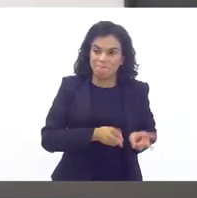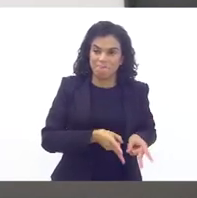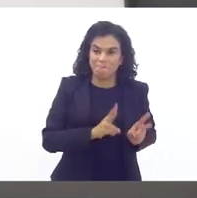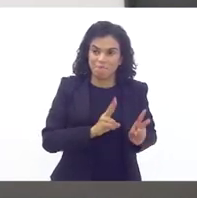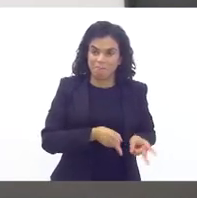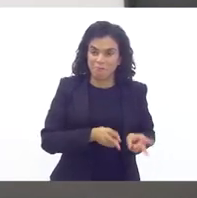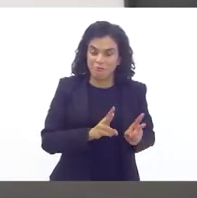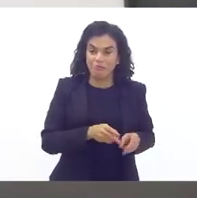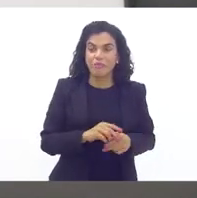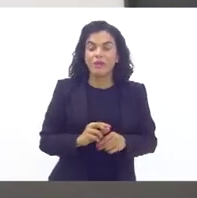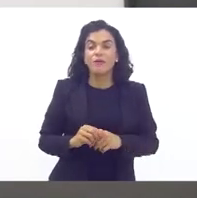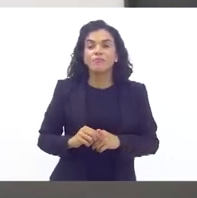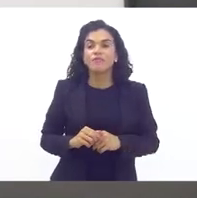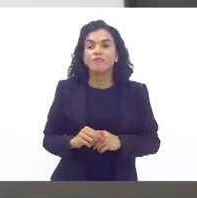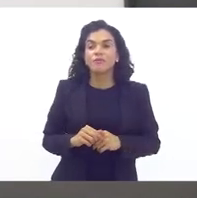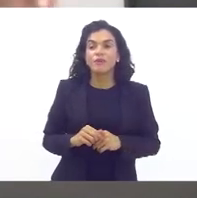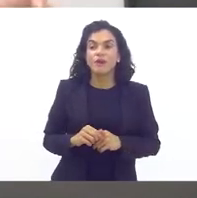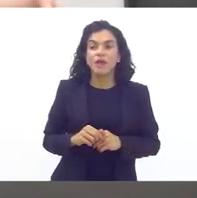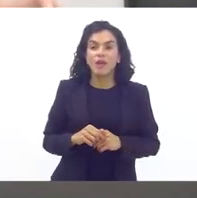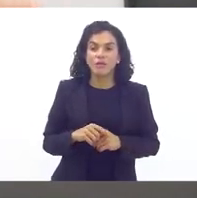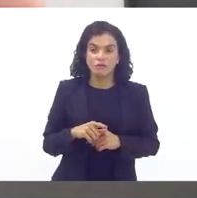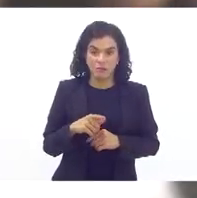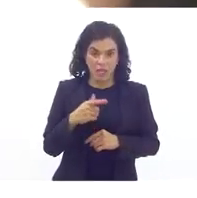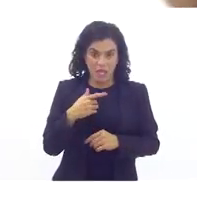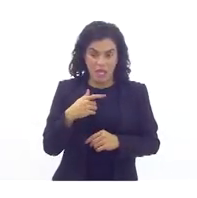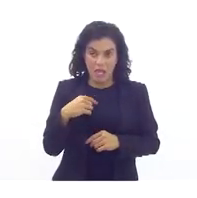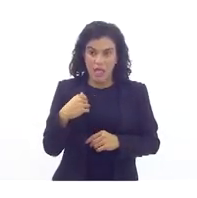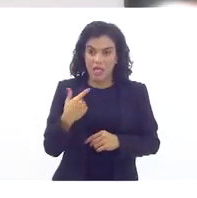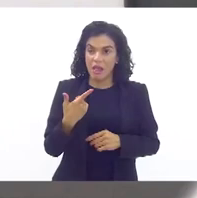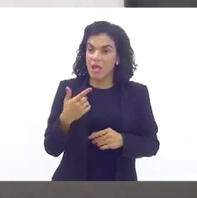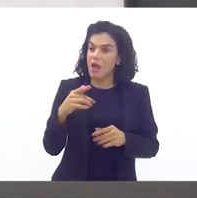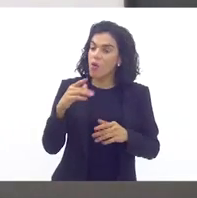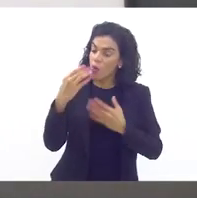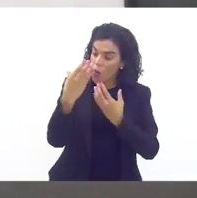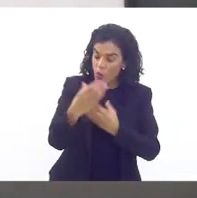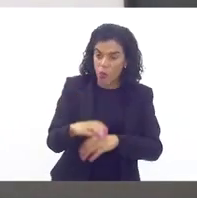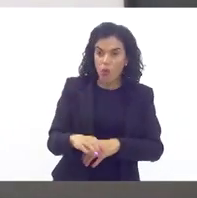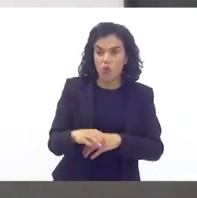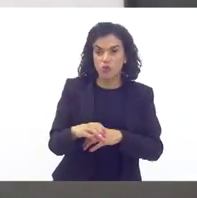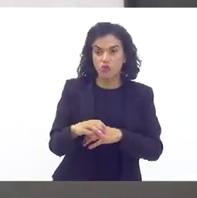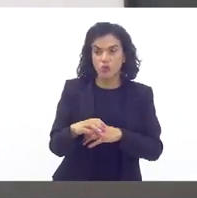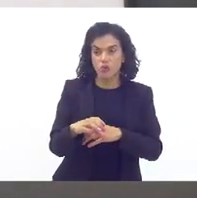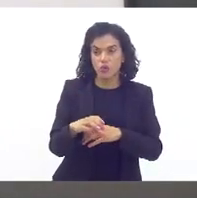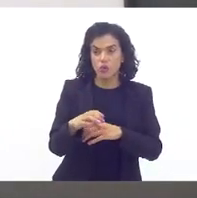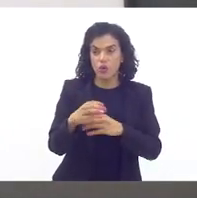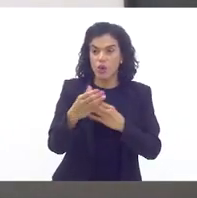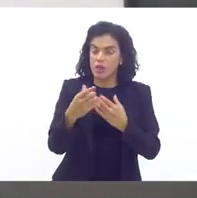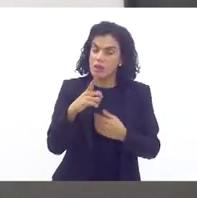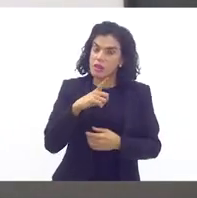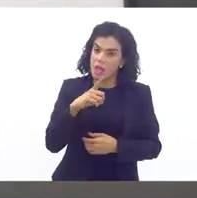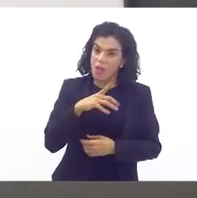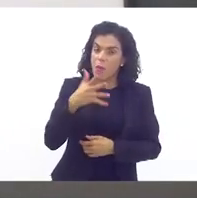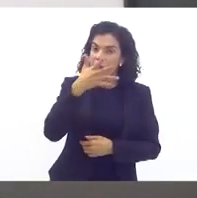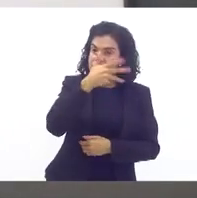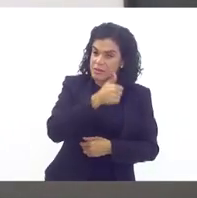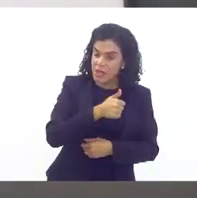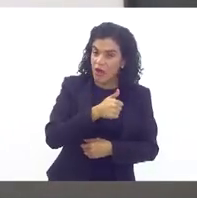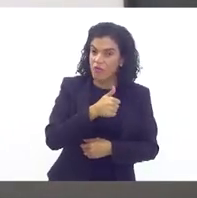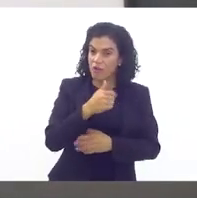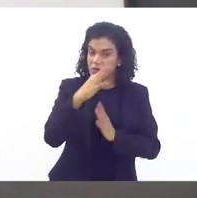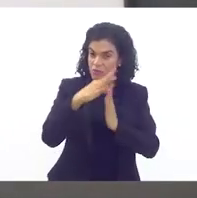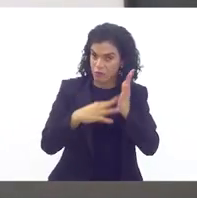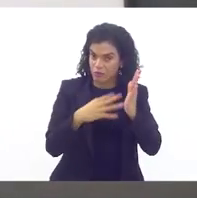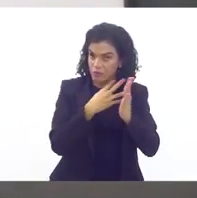Após? Após abrir mão do concurso da Fundação, na ressalva. Existe uma ressalva no